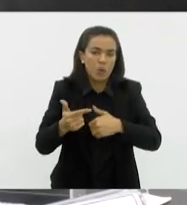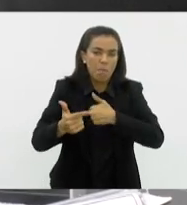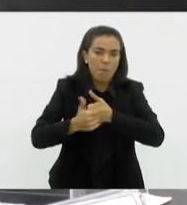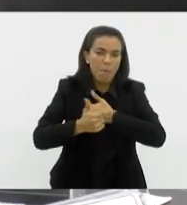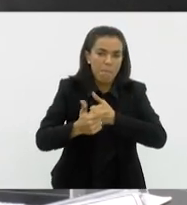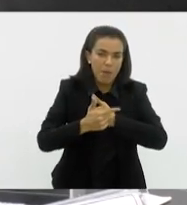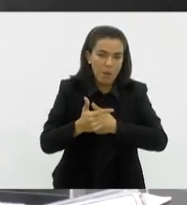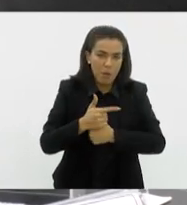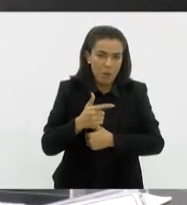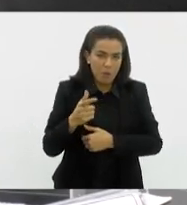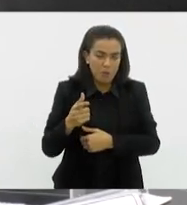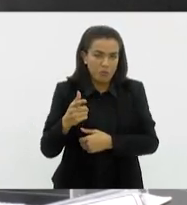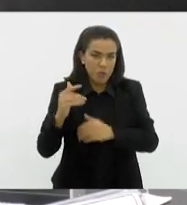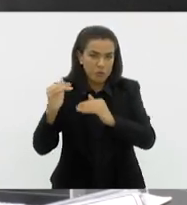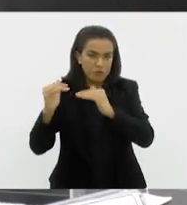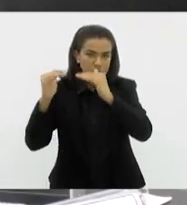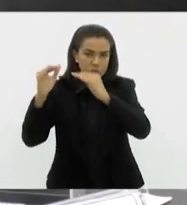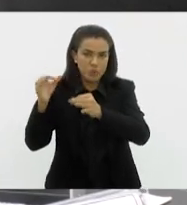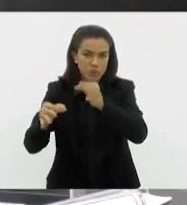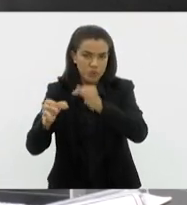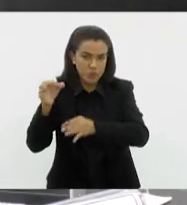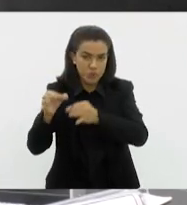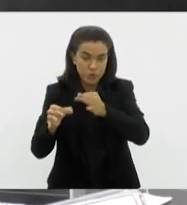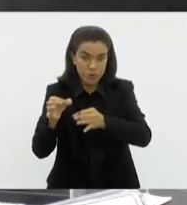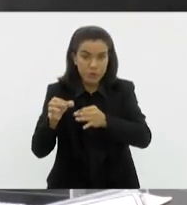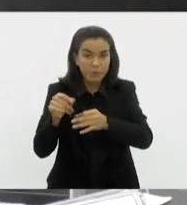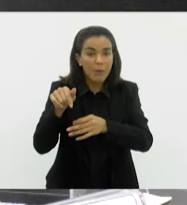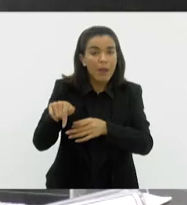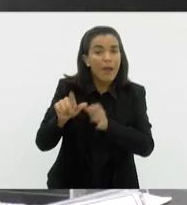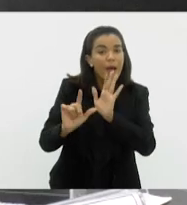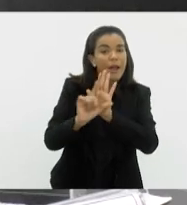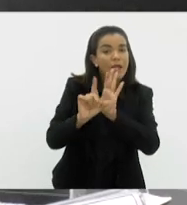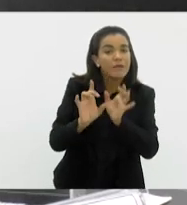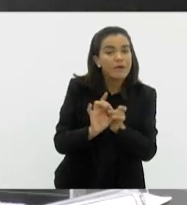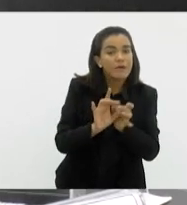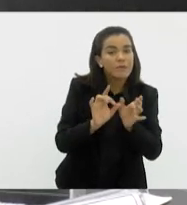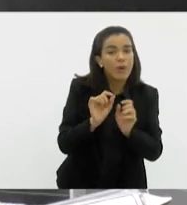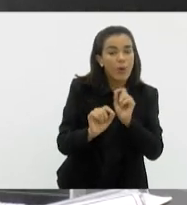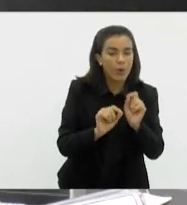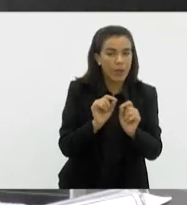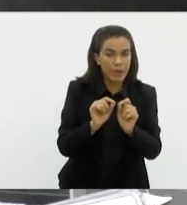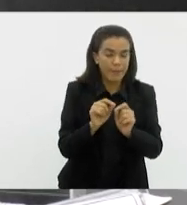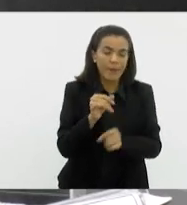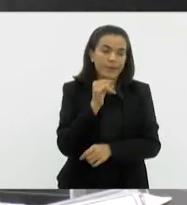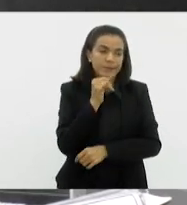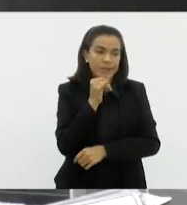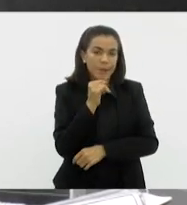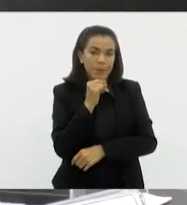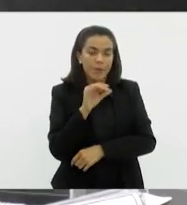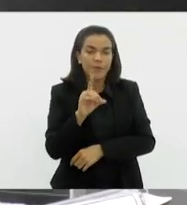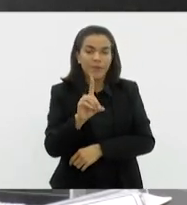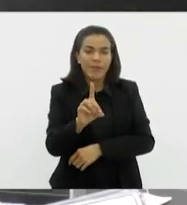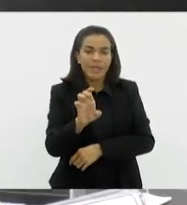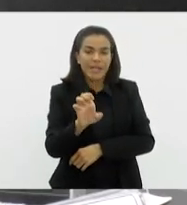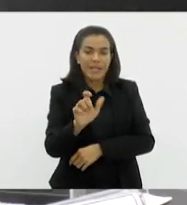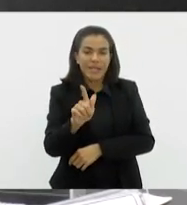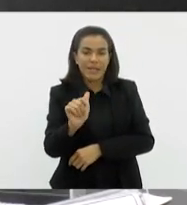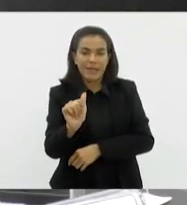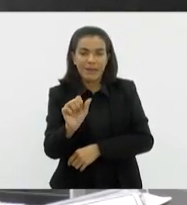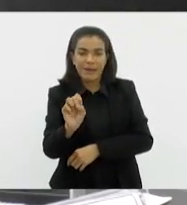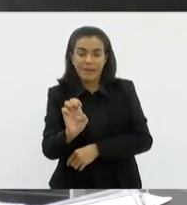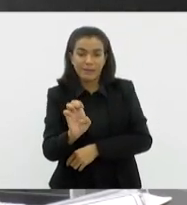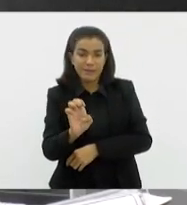vez designada a adoção de uma medida dessa natureza, o que a lei vai permitir é que, por exemplo, o Degase adote as